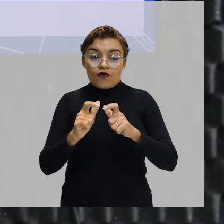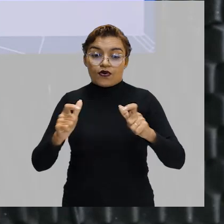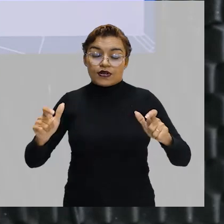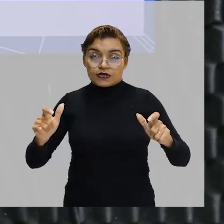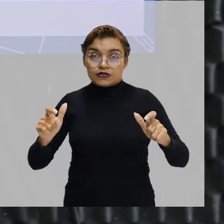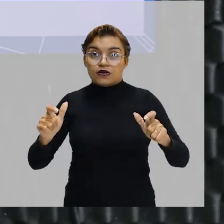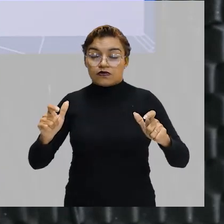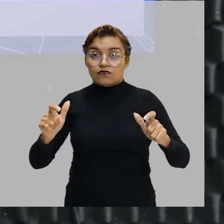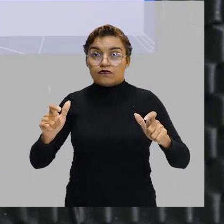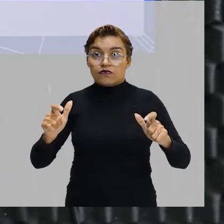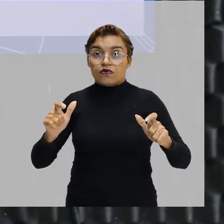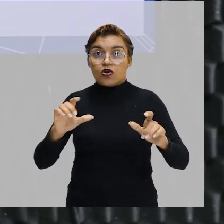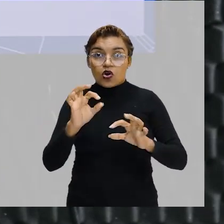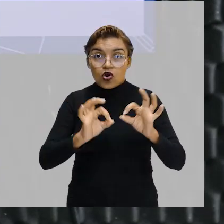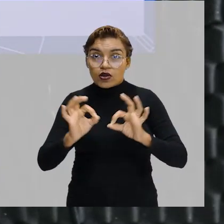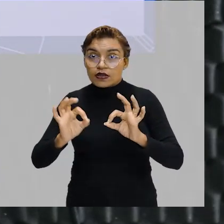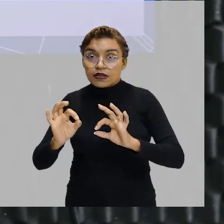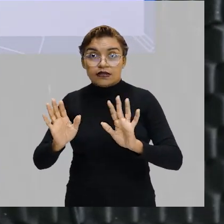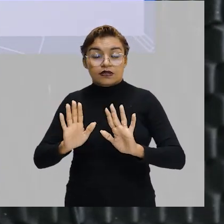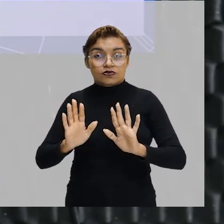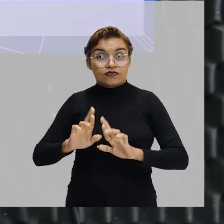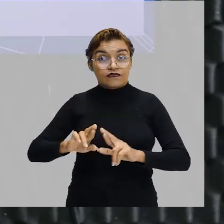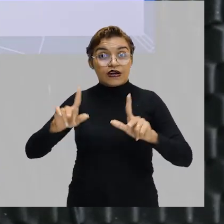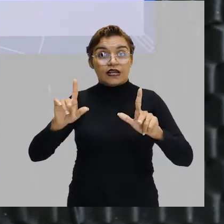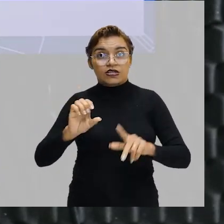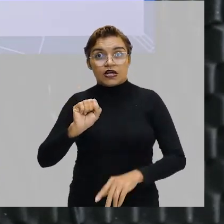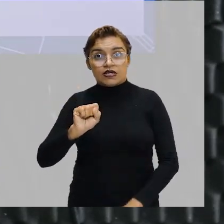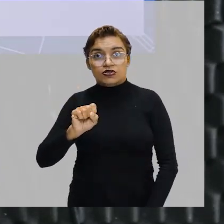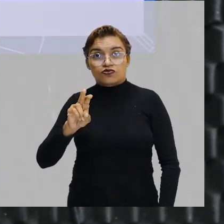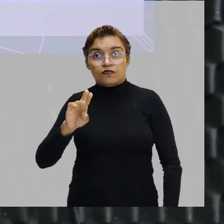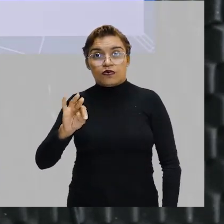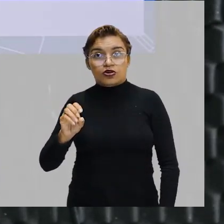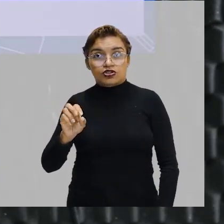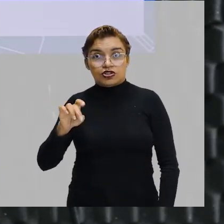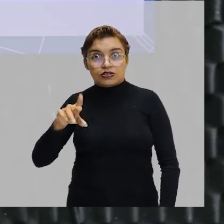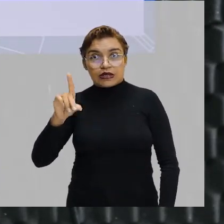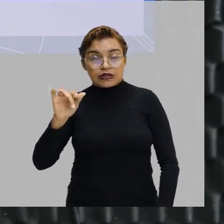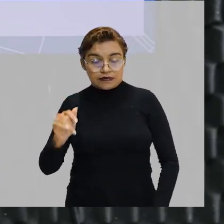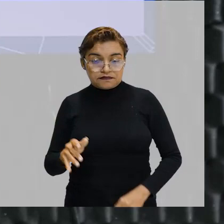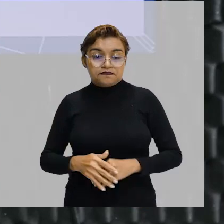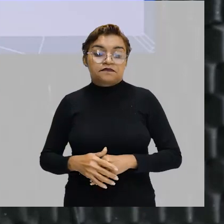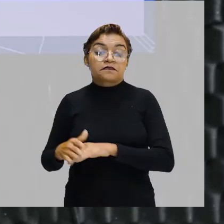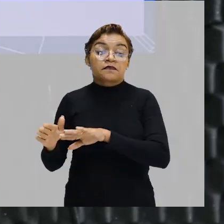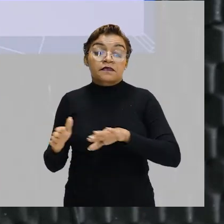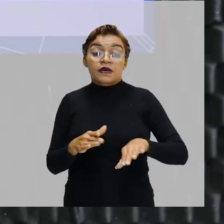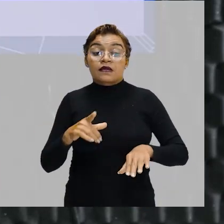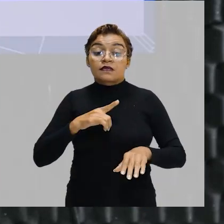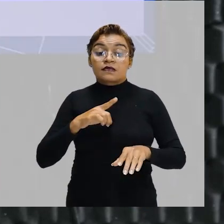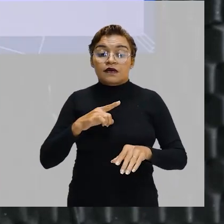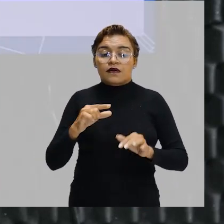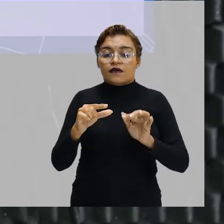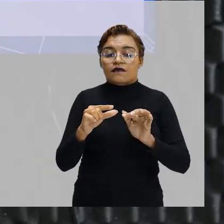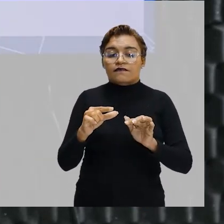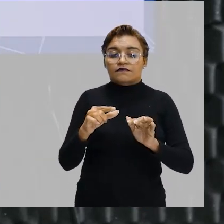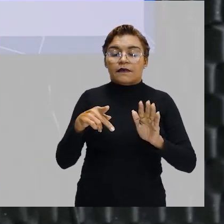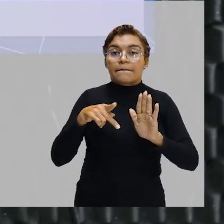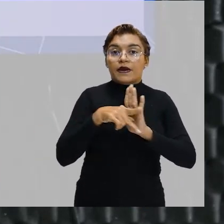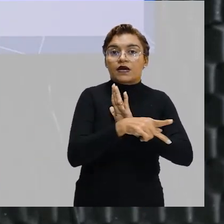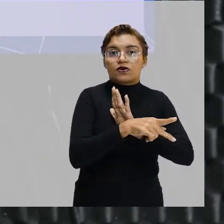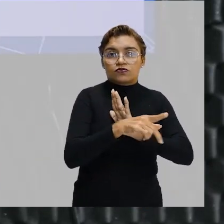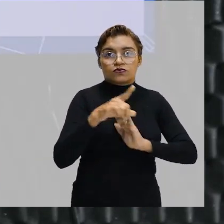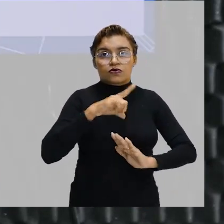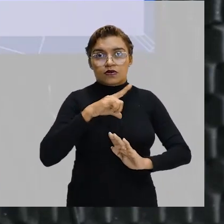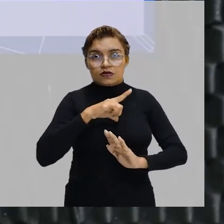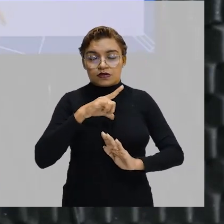coordenada, e sim subordinada, que nós veremos em outra aula, mas eu já adianto aqui. E eu tenho esse período que nós estamos estudando, que ele pode ter